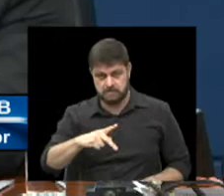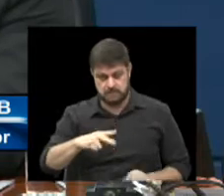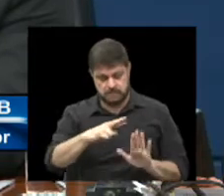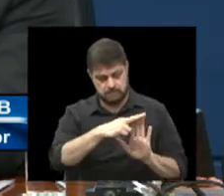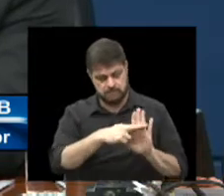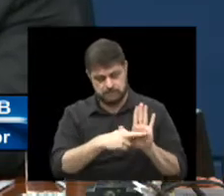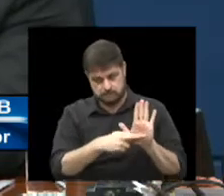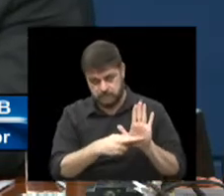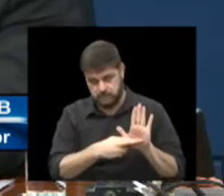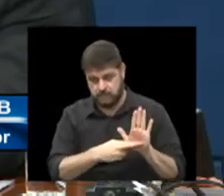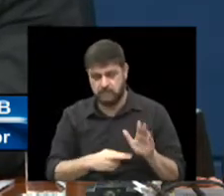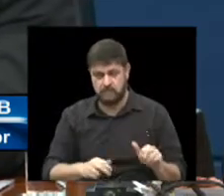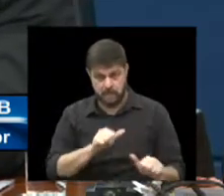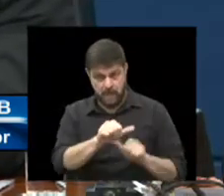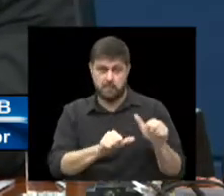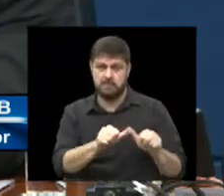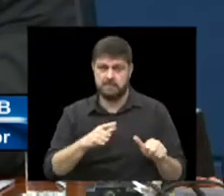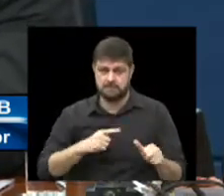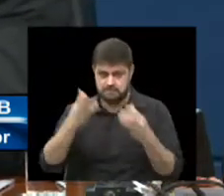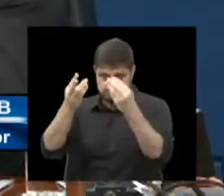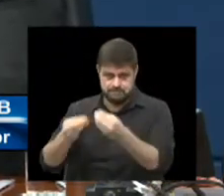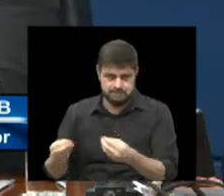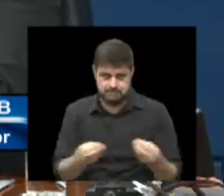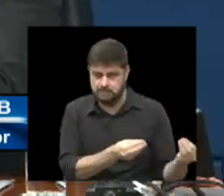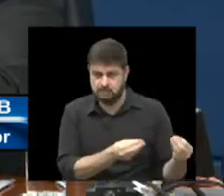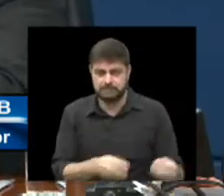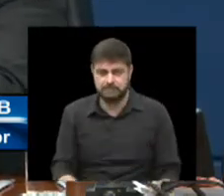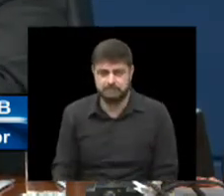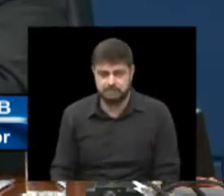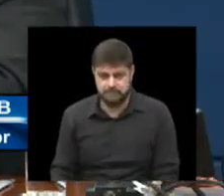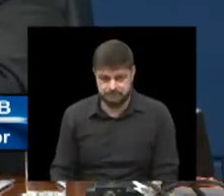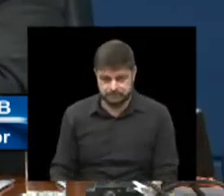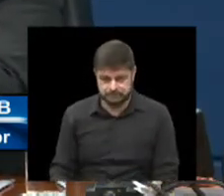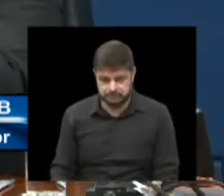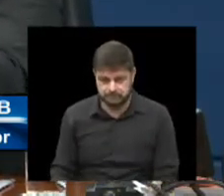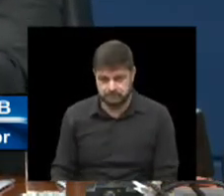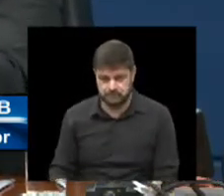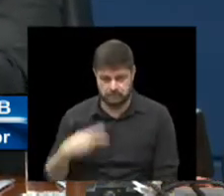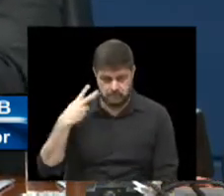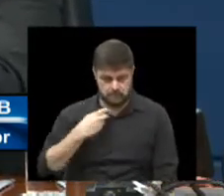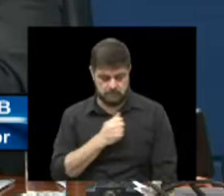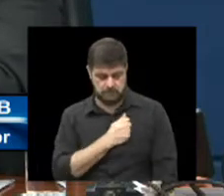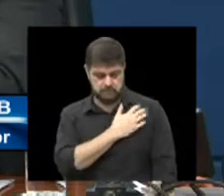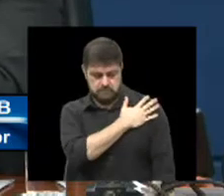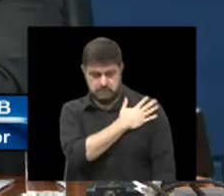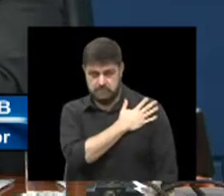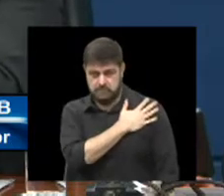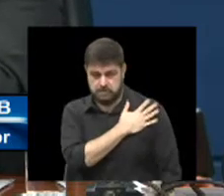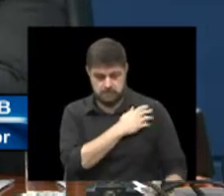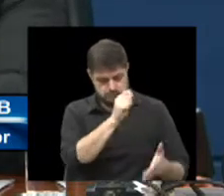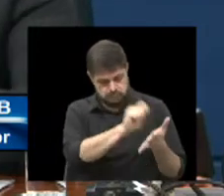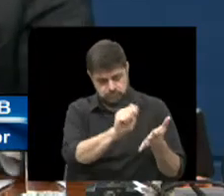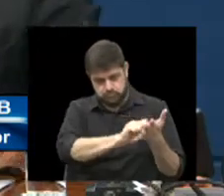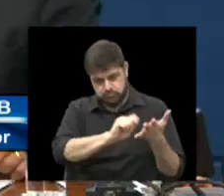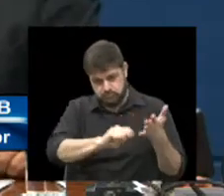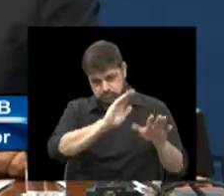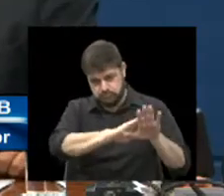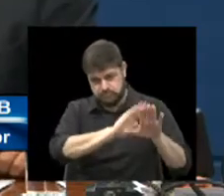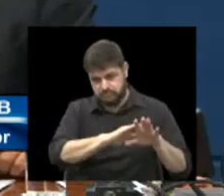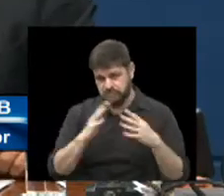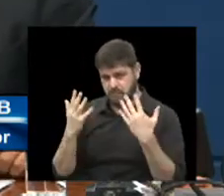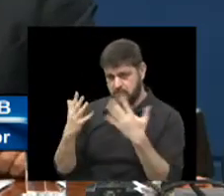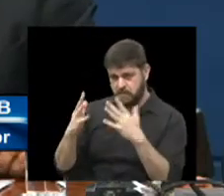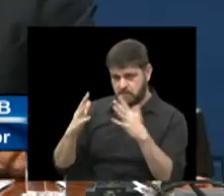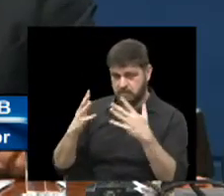transição e dá outras providências. Caminhe-se. Requerimento de autoria do nobre vereador Tenente Santini, do PSD, que requer votos de